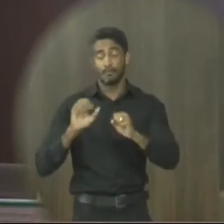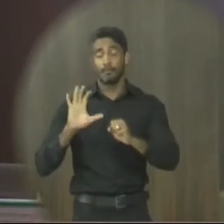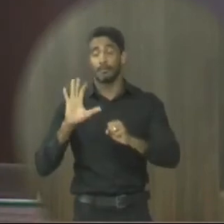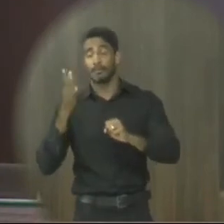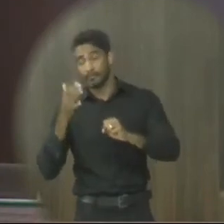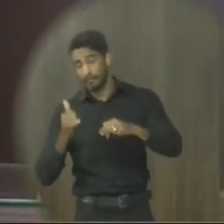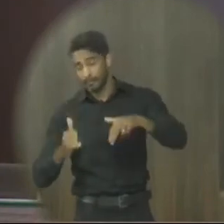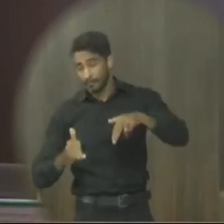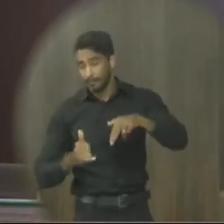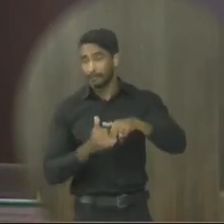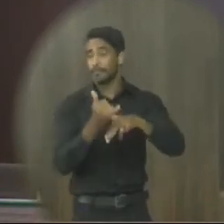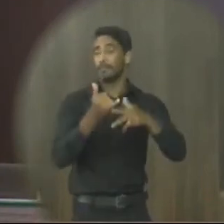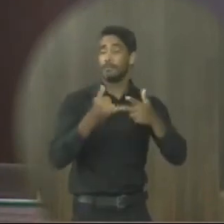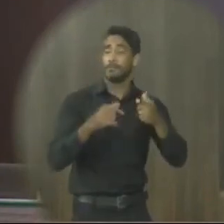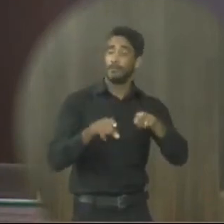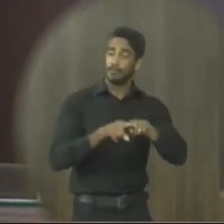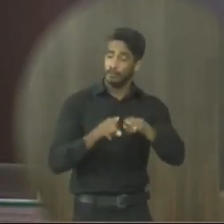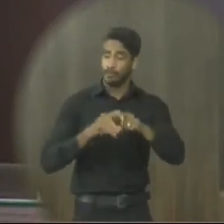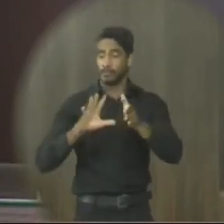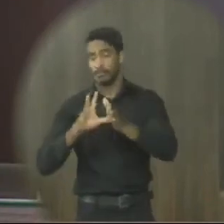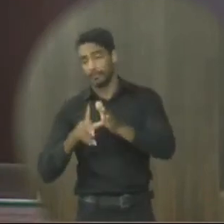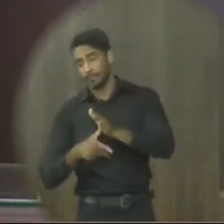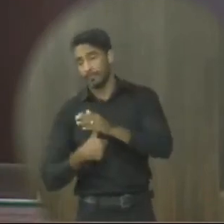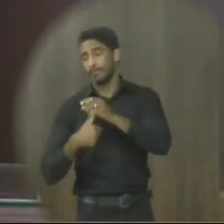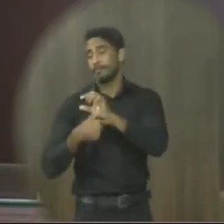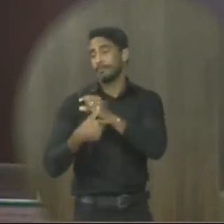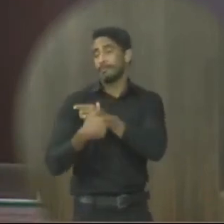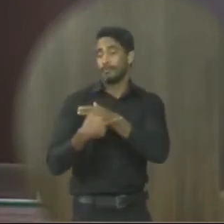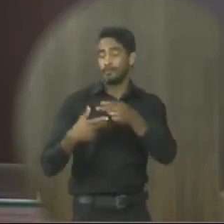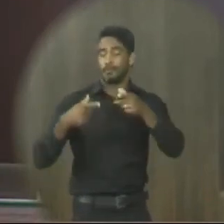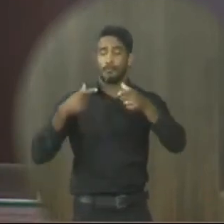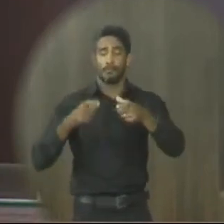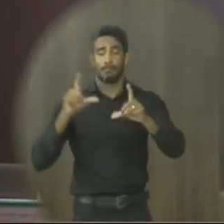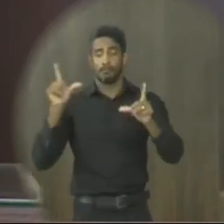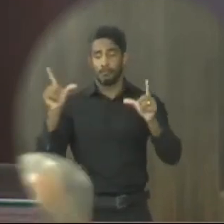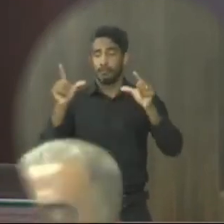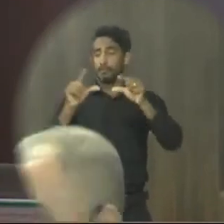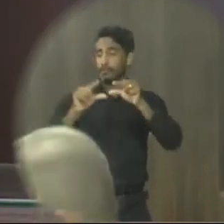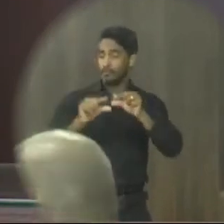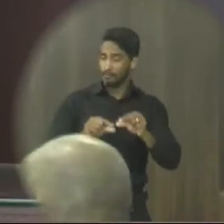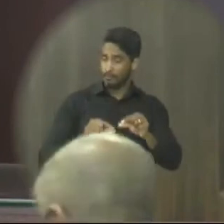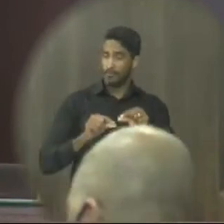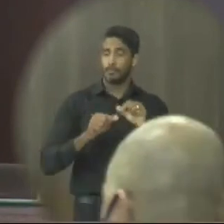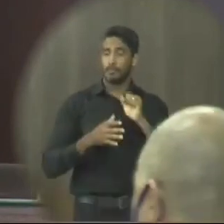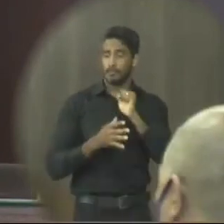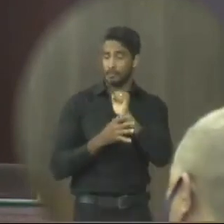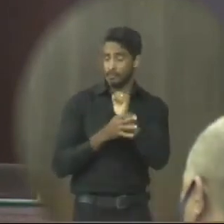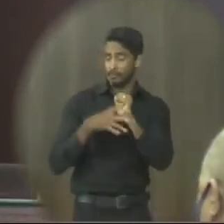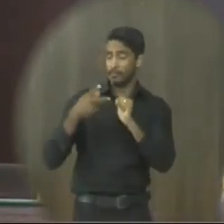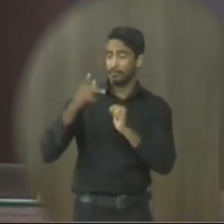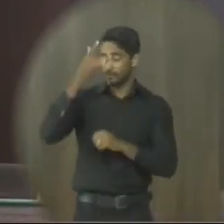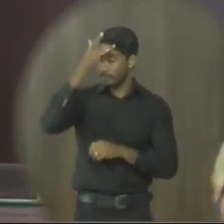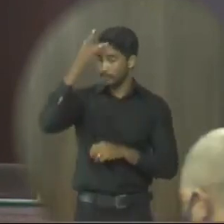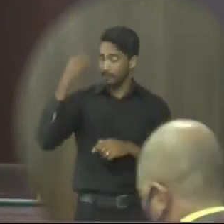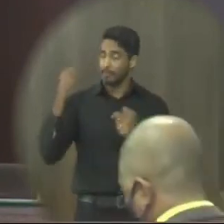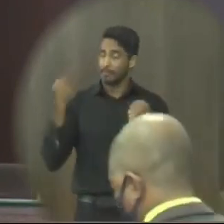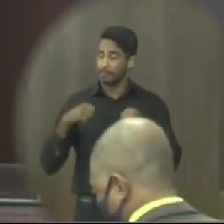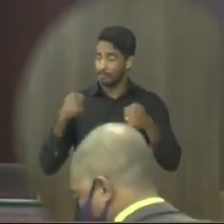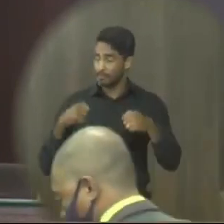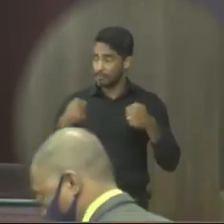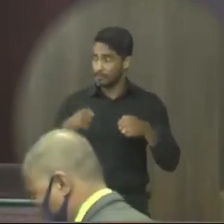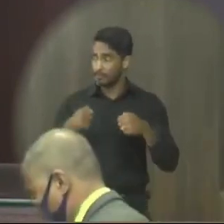furto, entre outros. Para minimizar o sentimento de insegurança, é necessário que faça-se